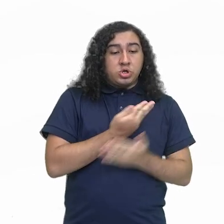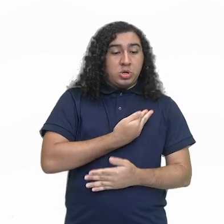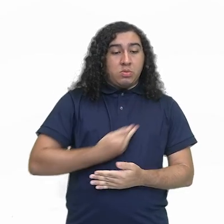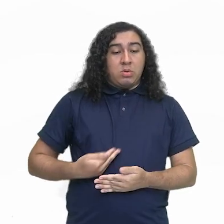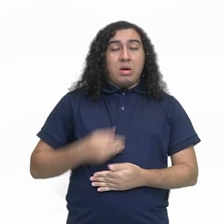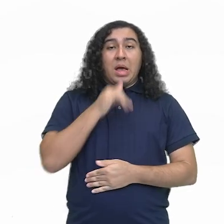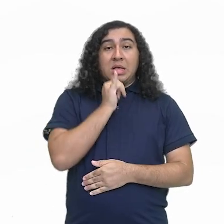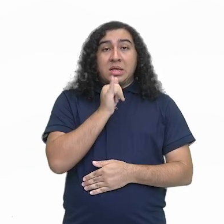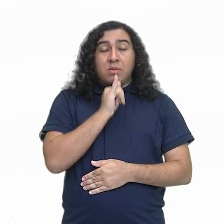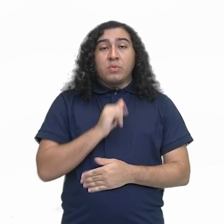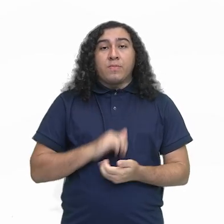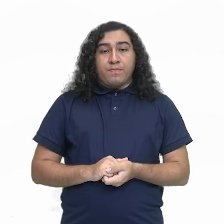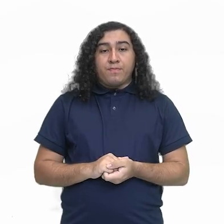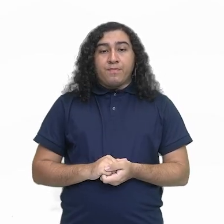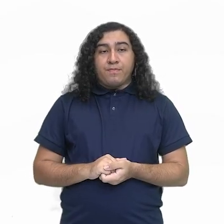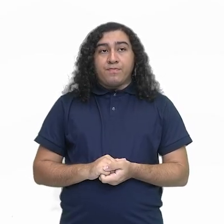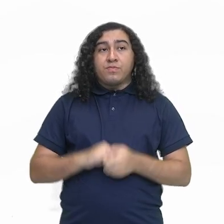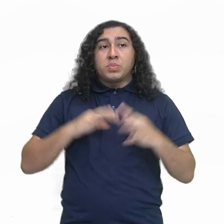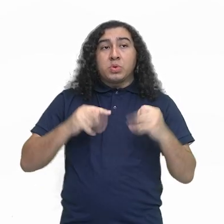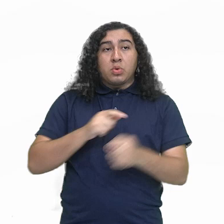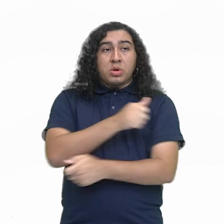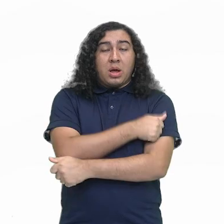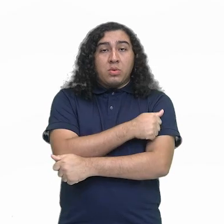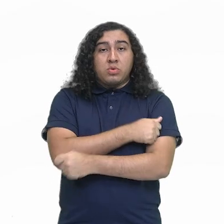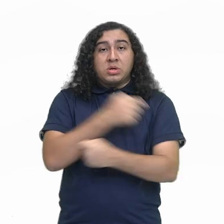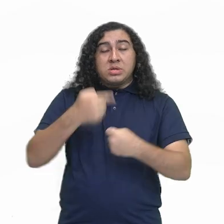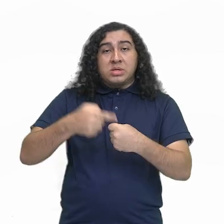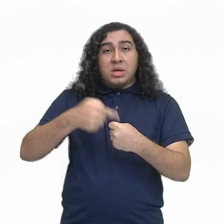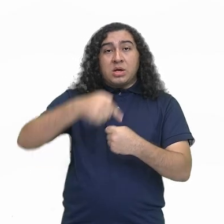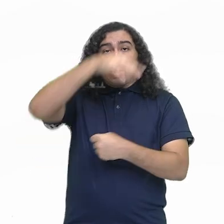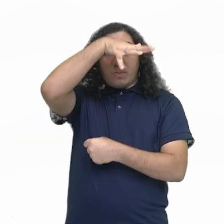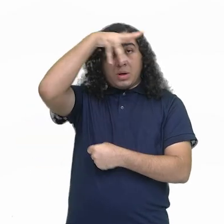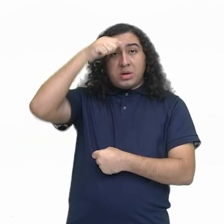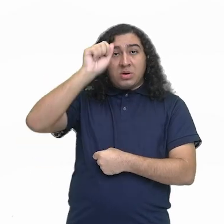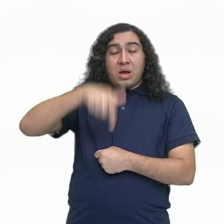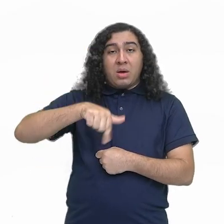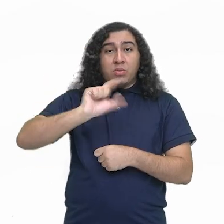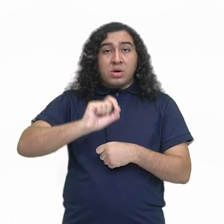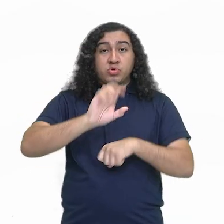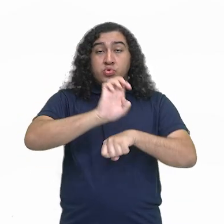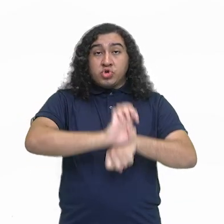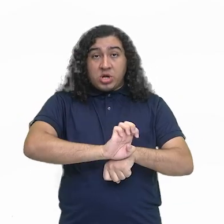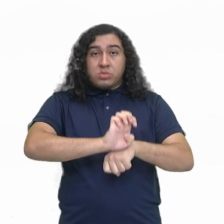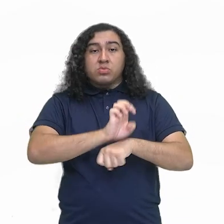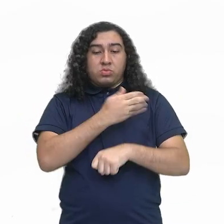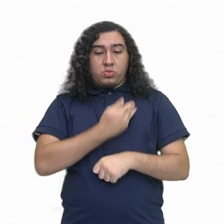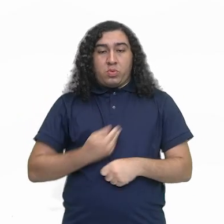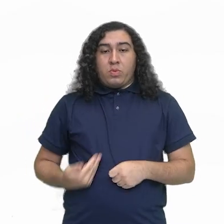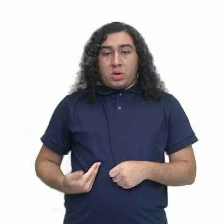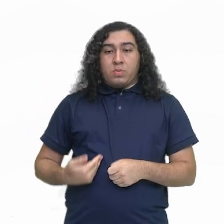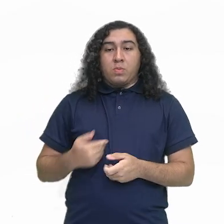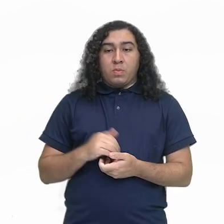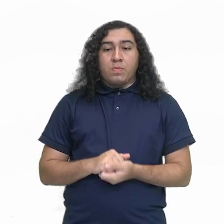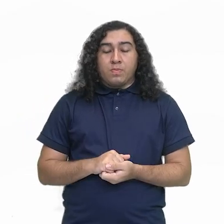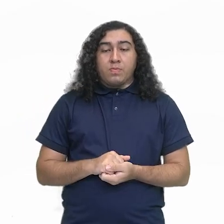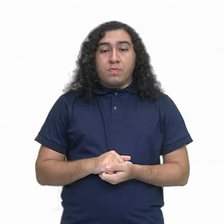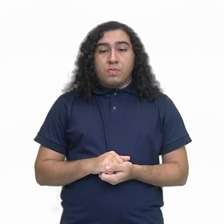da cidade de Manaus, né? Todos os estudantes da rede estadual. É uma categoria social. Os